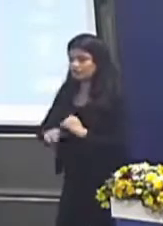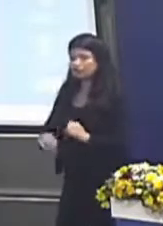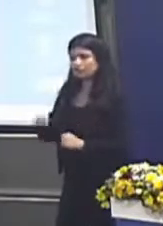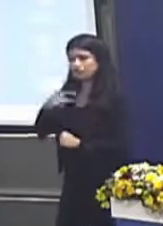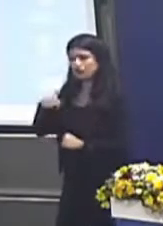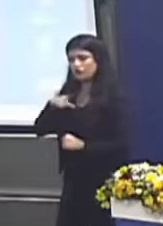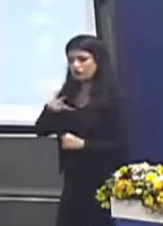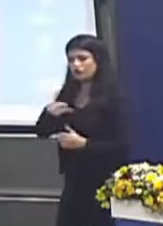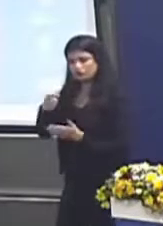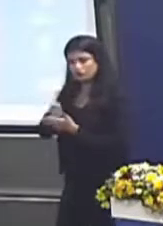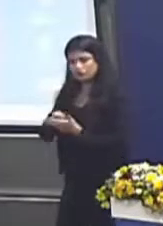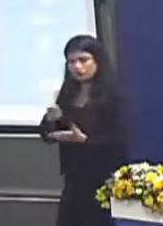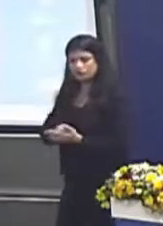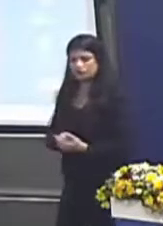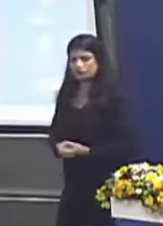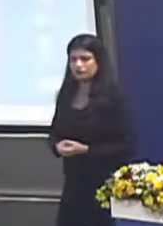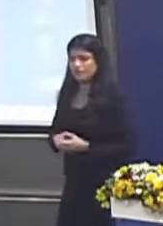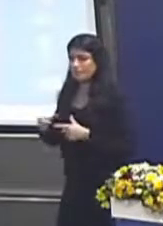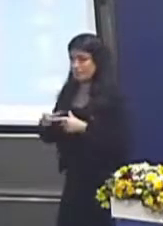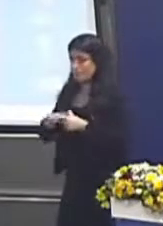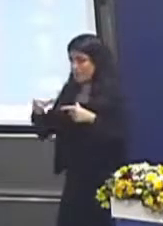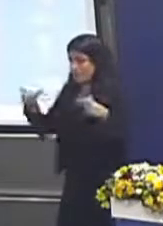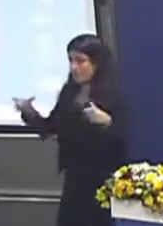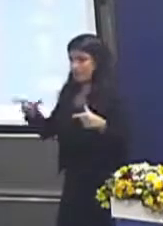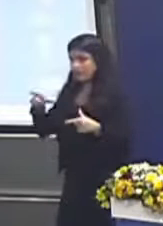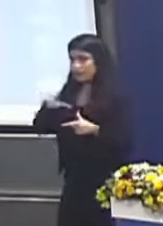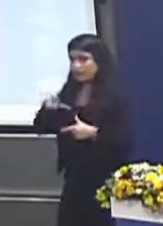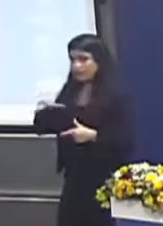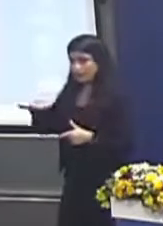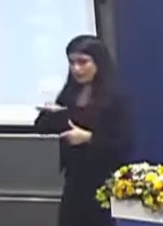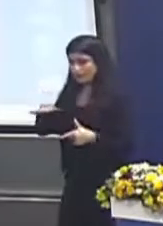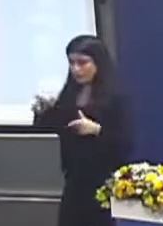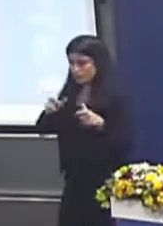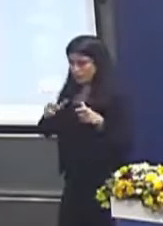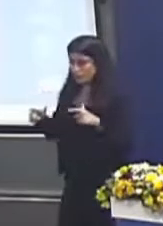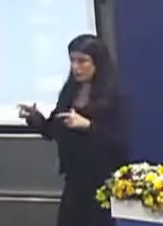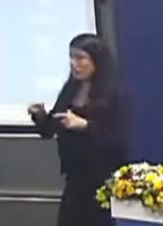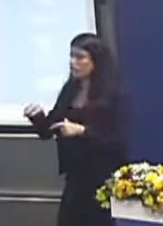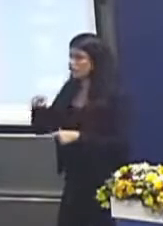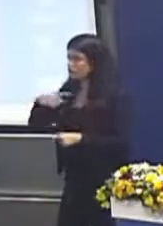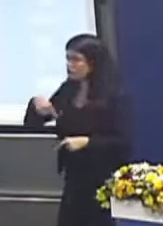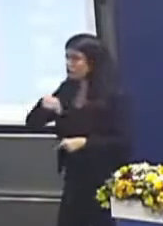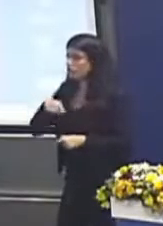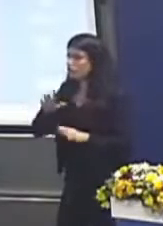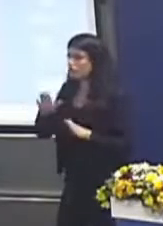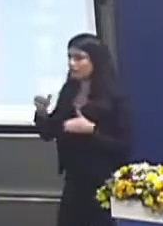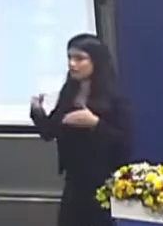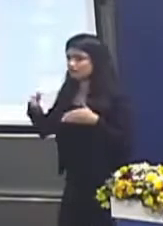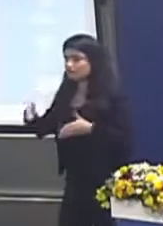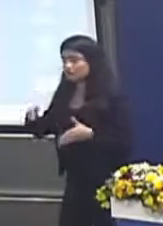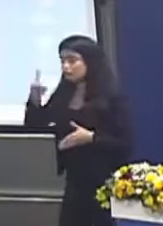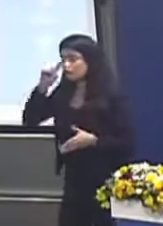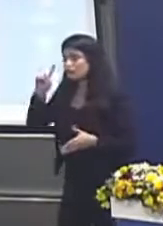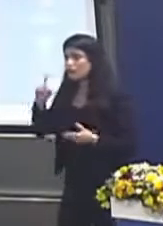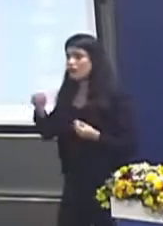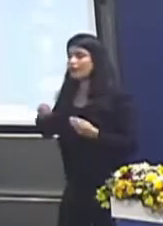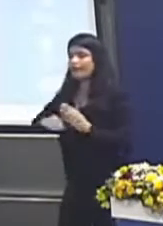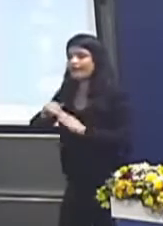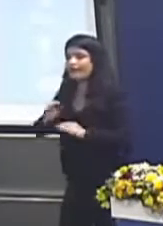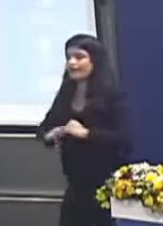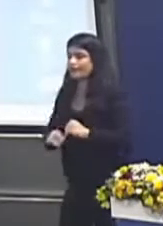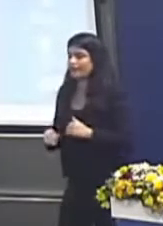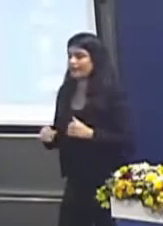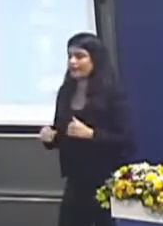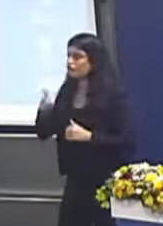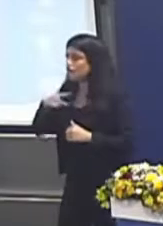lá desbravar. A maioria desses campos e desses lugares, nós chegamos lá sem saber o que fazer. A